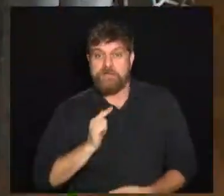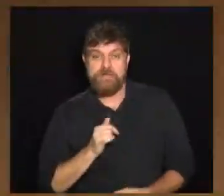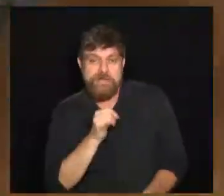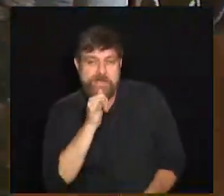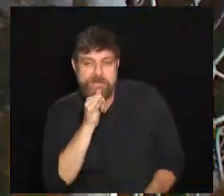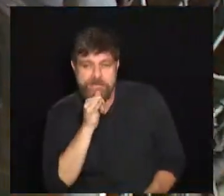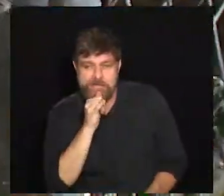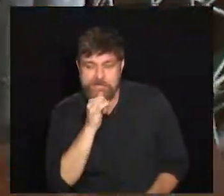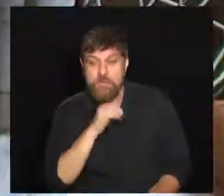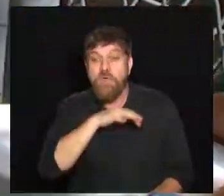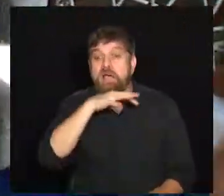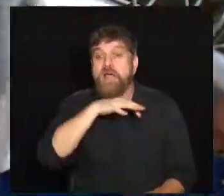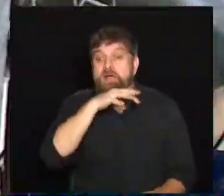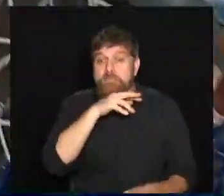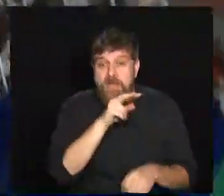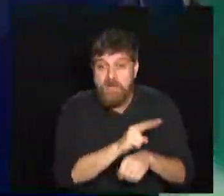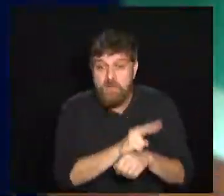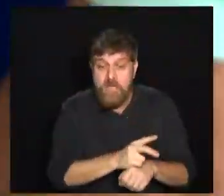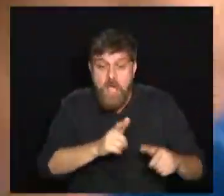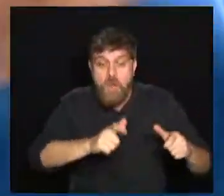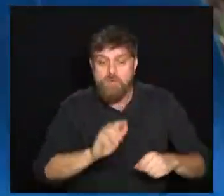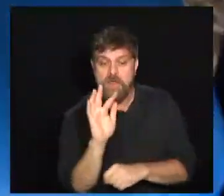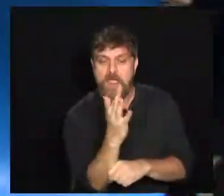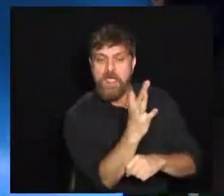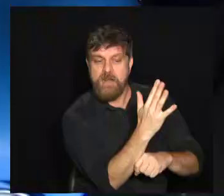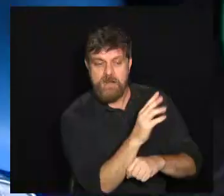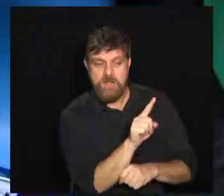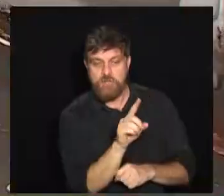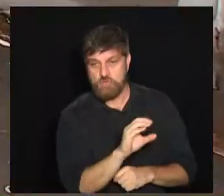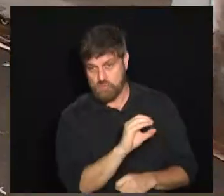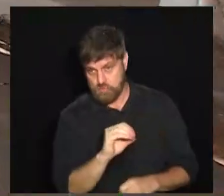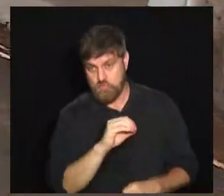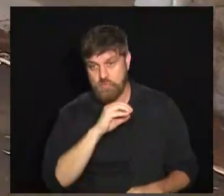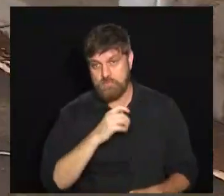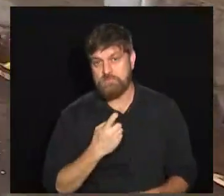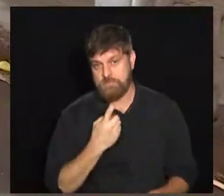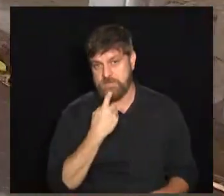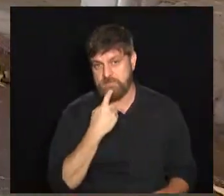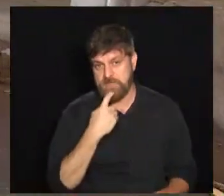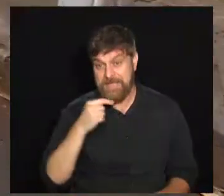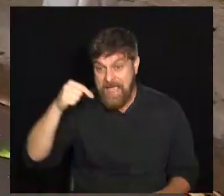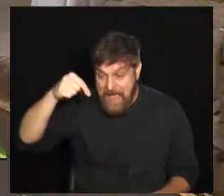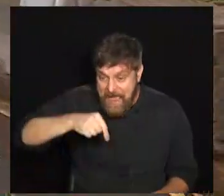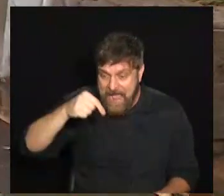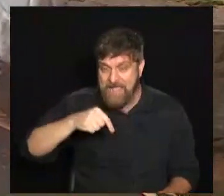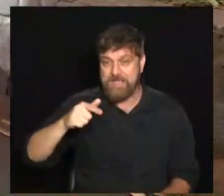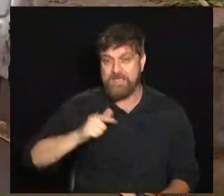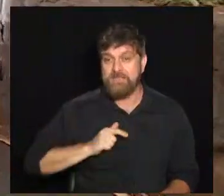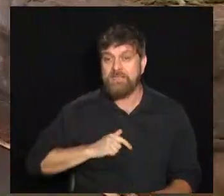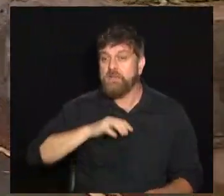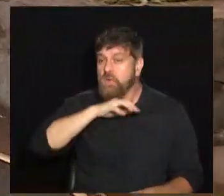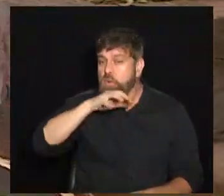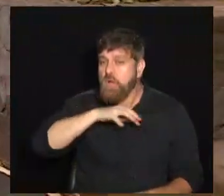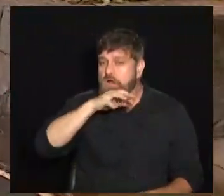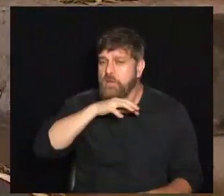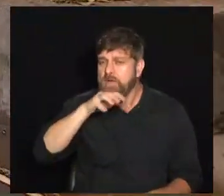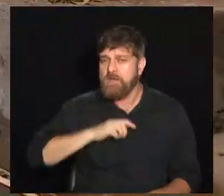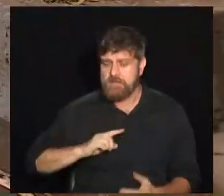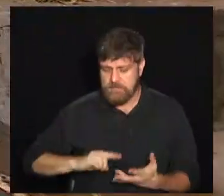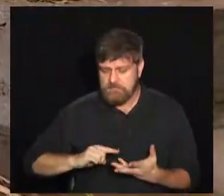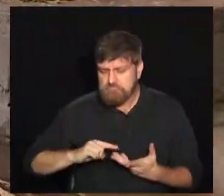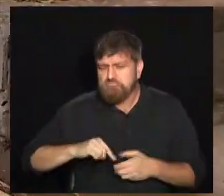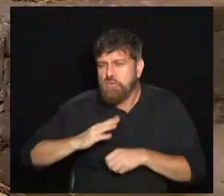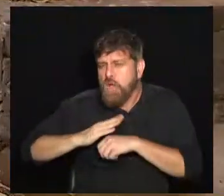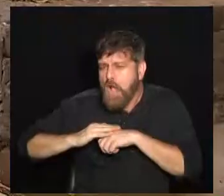exemplo, o cuidado com os animais do Bosque dos Jequitibás, em Campinas. E aqui no bosque, os animais recebem todo o